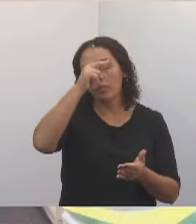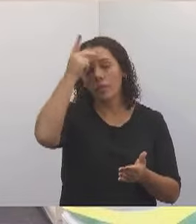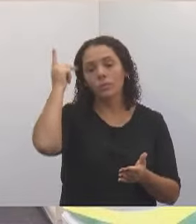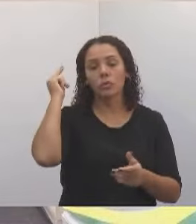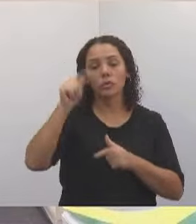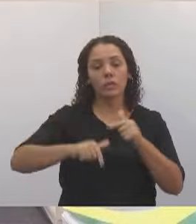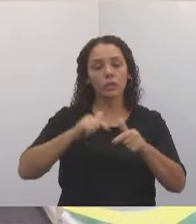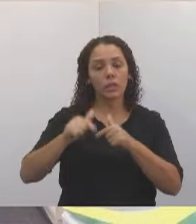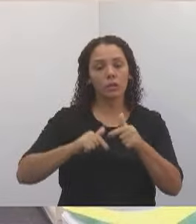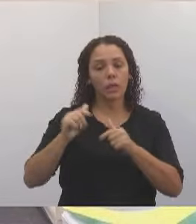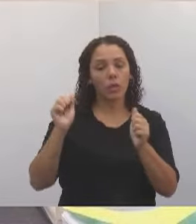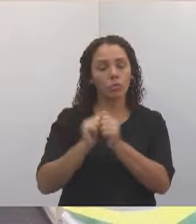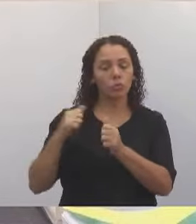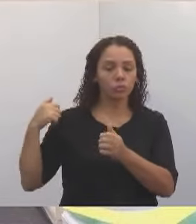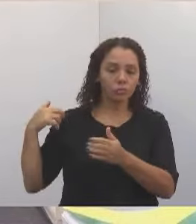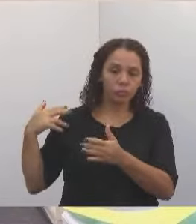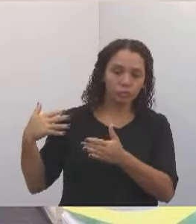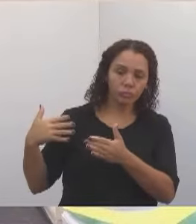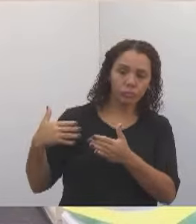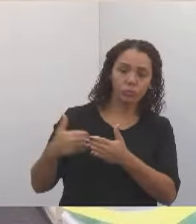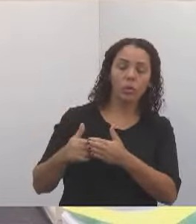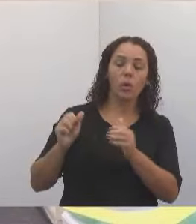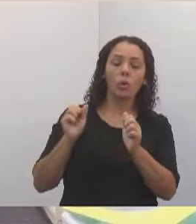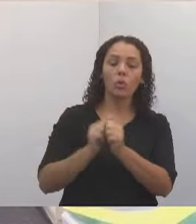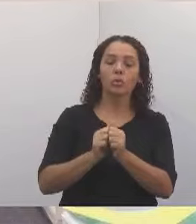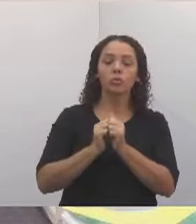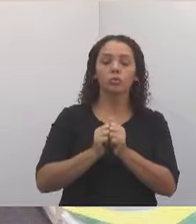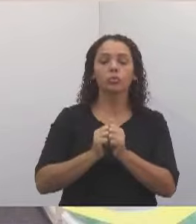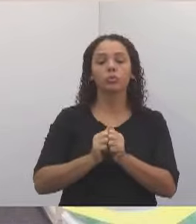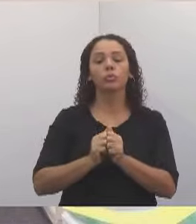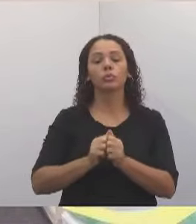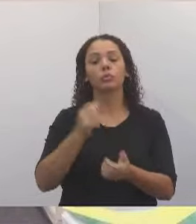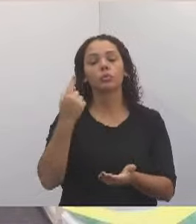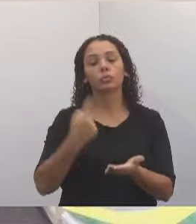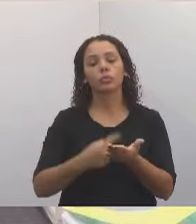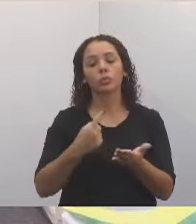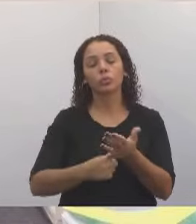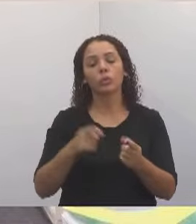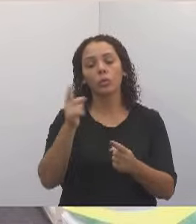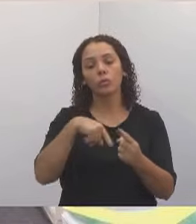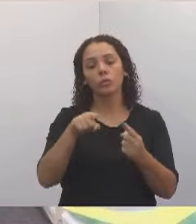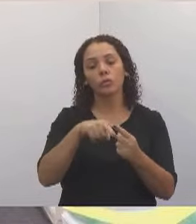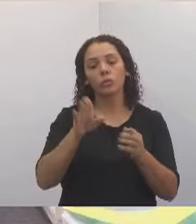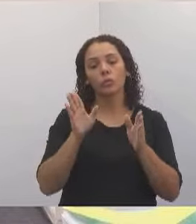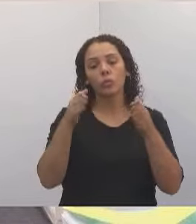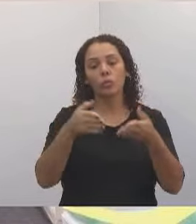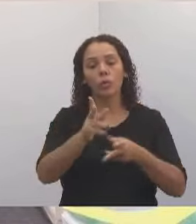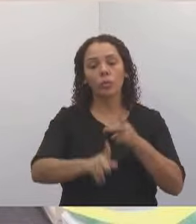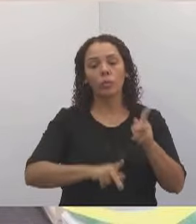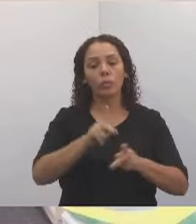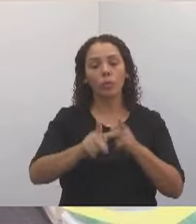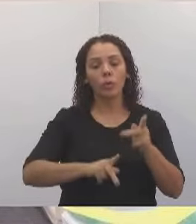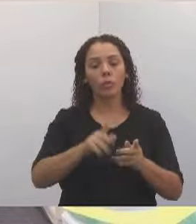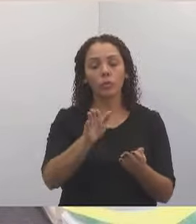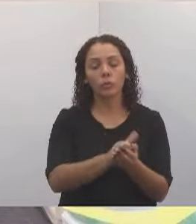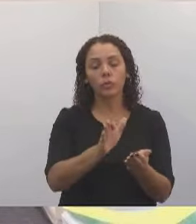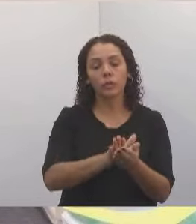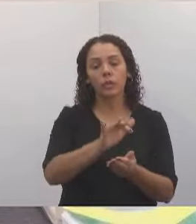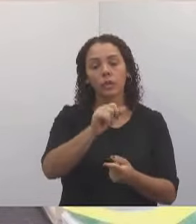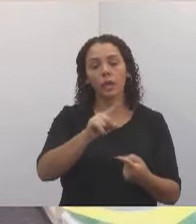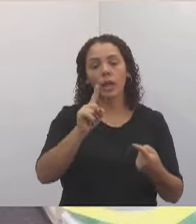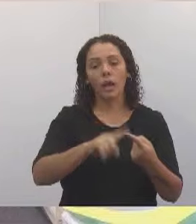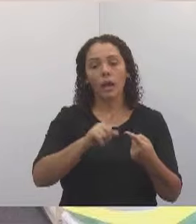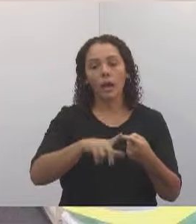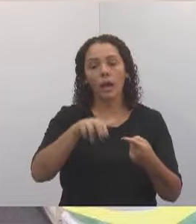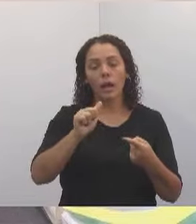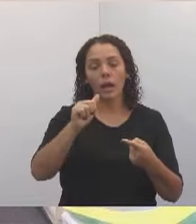desde o meu primeiro mandato, que assumiram essa missão em prol da população de Jacareí. A Mauri Arnaldo, Luciana Guardia, o Luiz Fernando